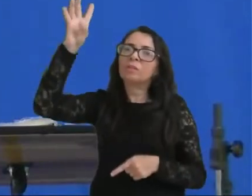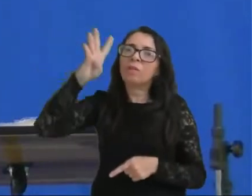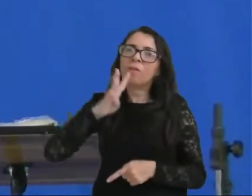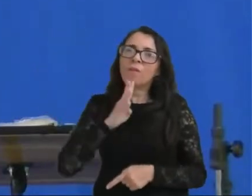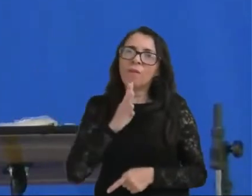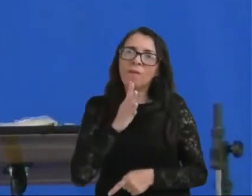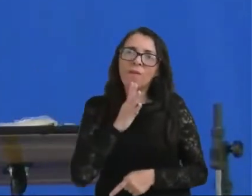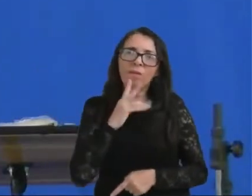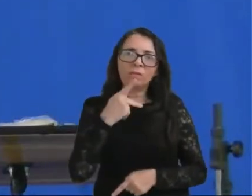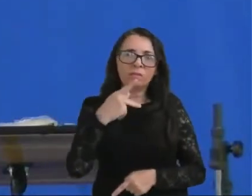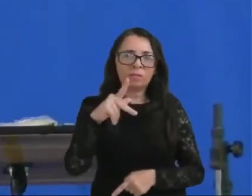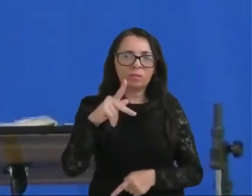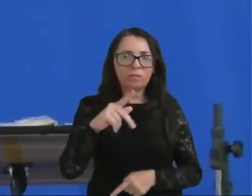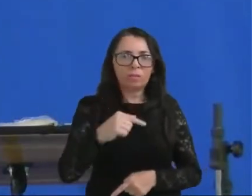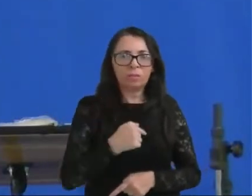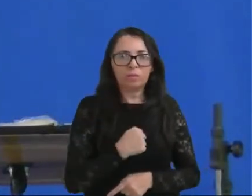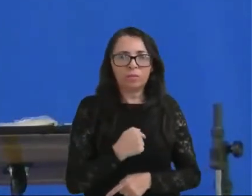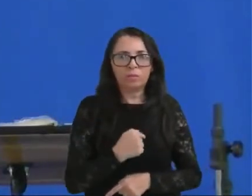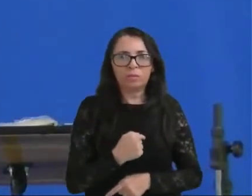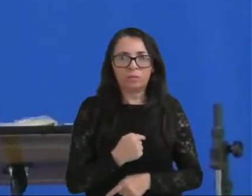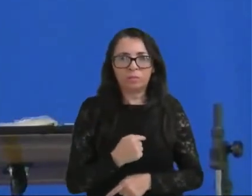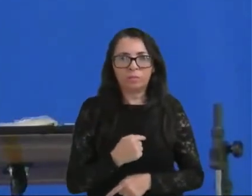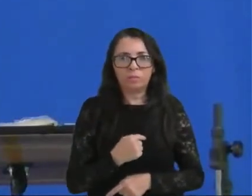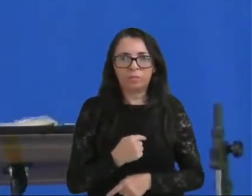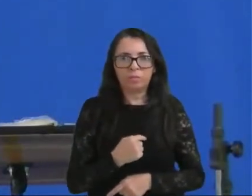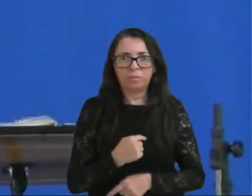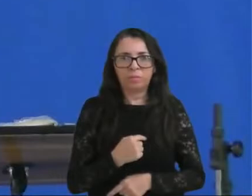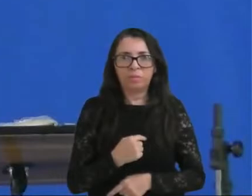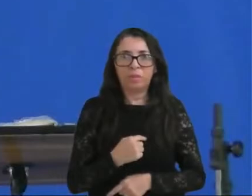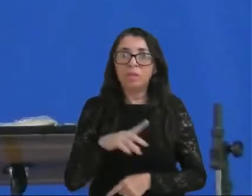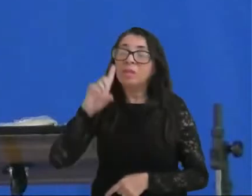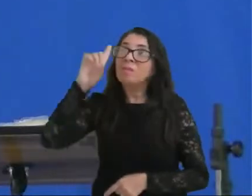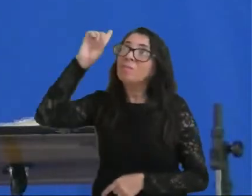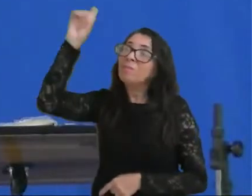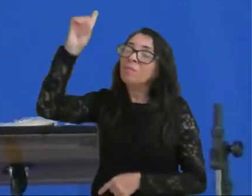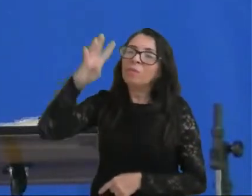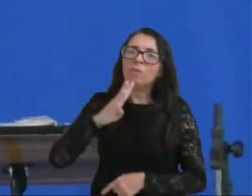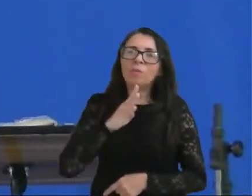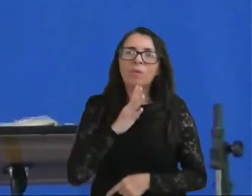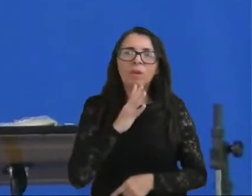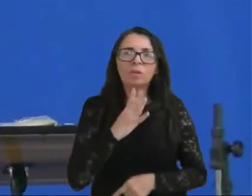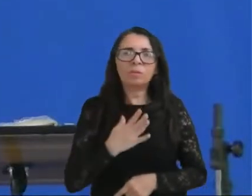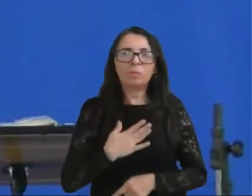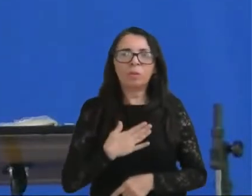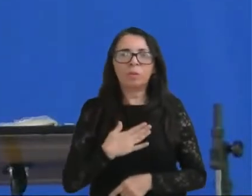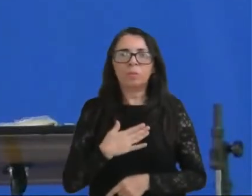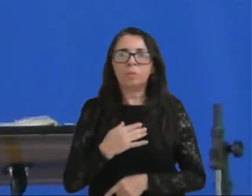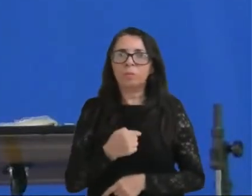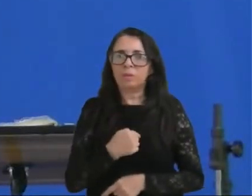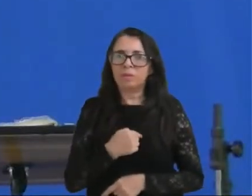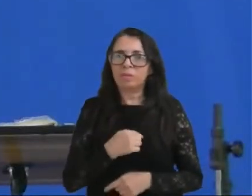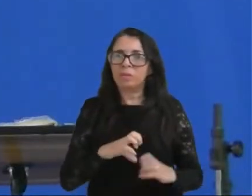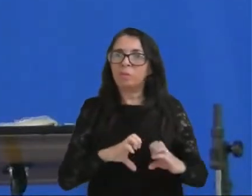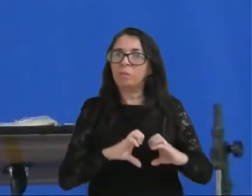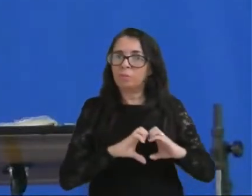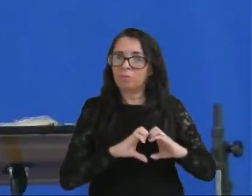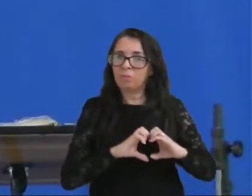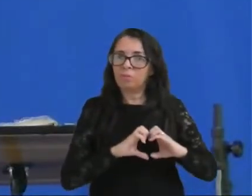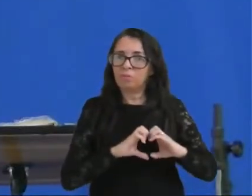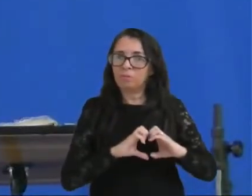imperador César. Esses crentes eram perseguidos, até mesmo